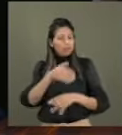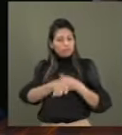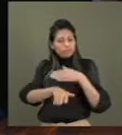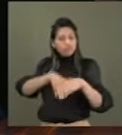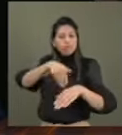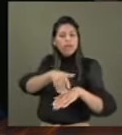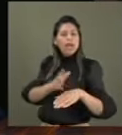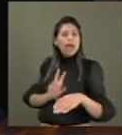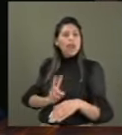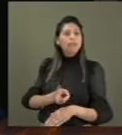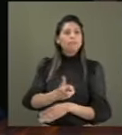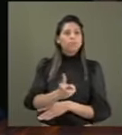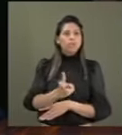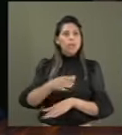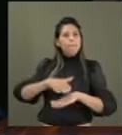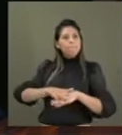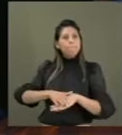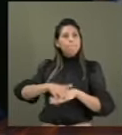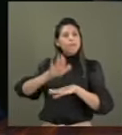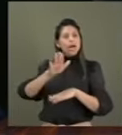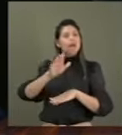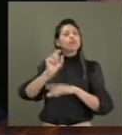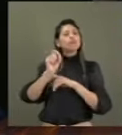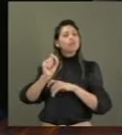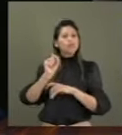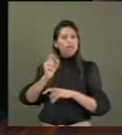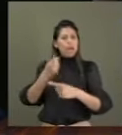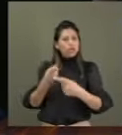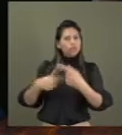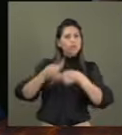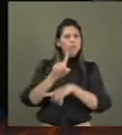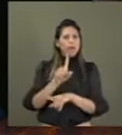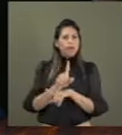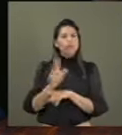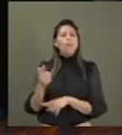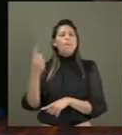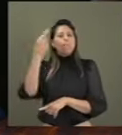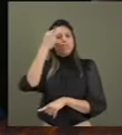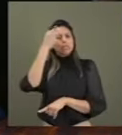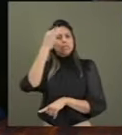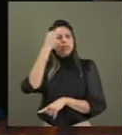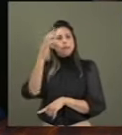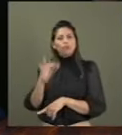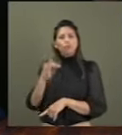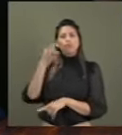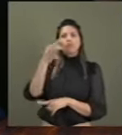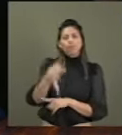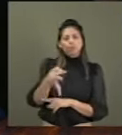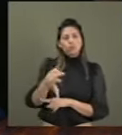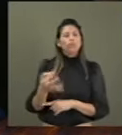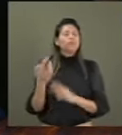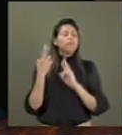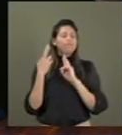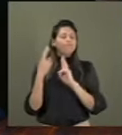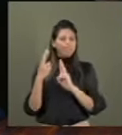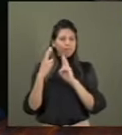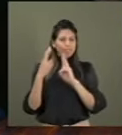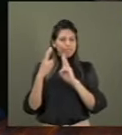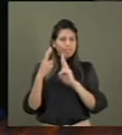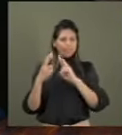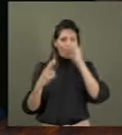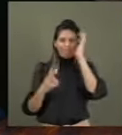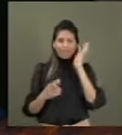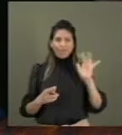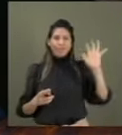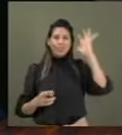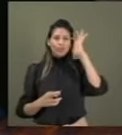próximos que vai além daquilo que pensamos até hoje. Esperamos que o sonho de